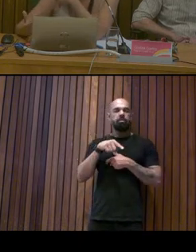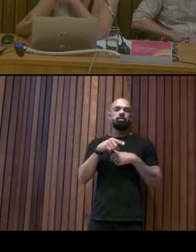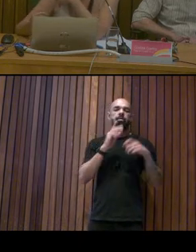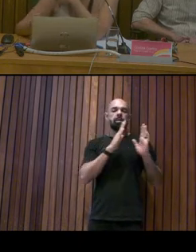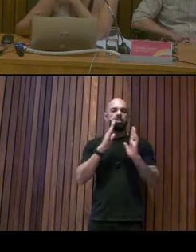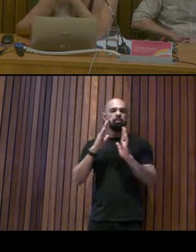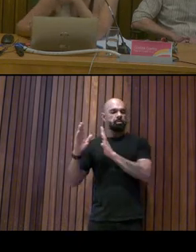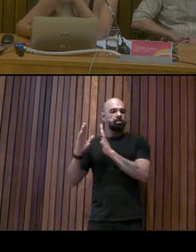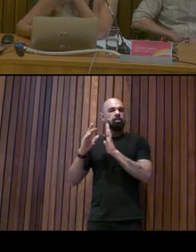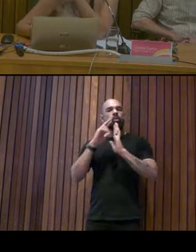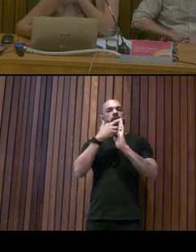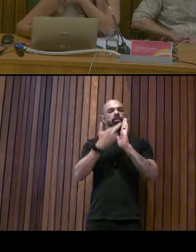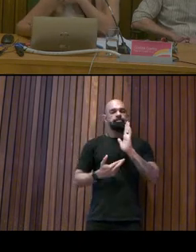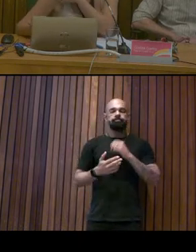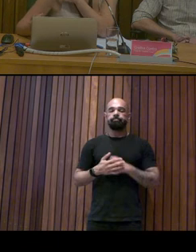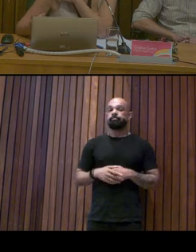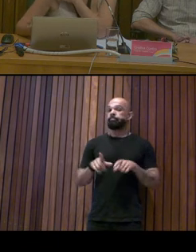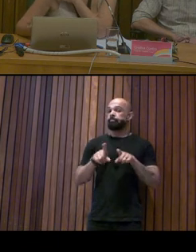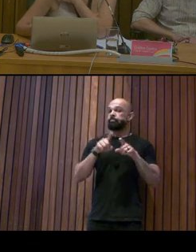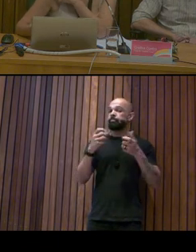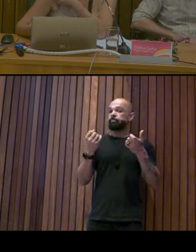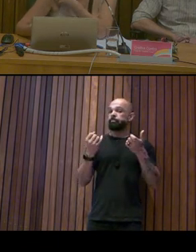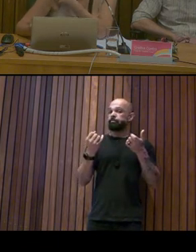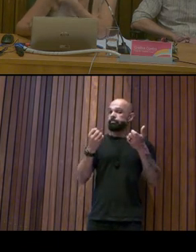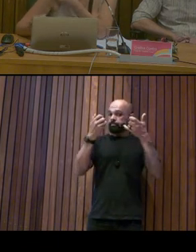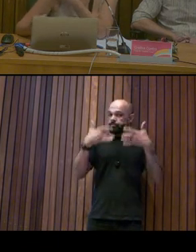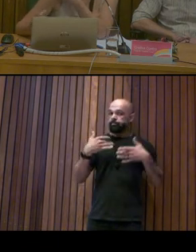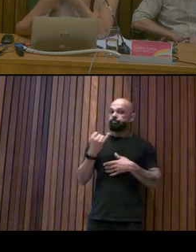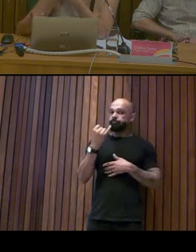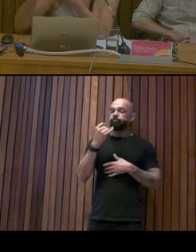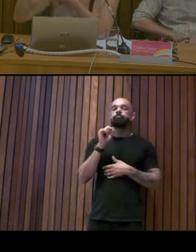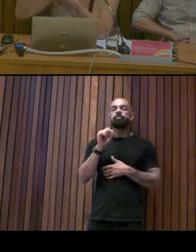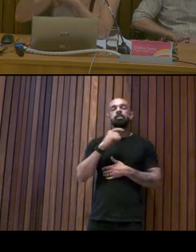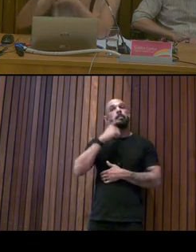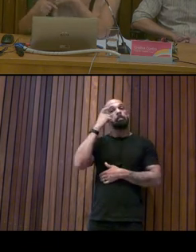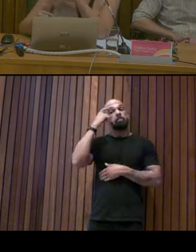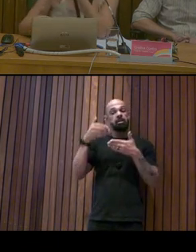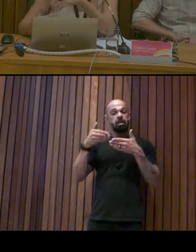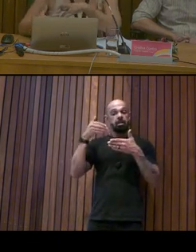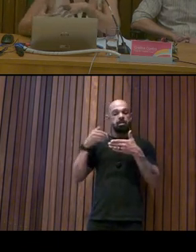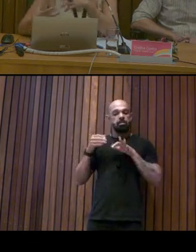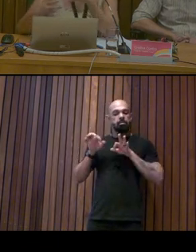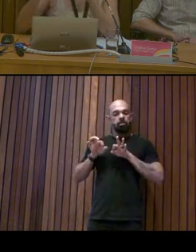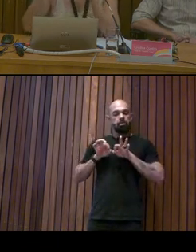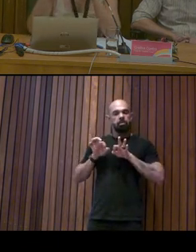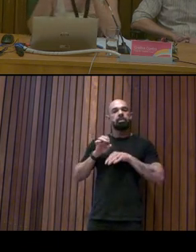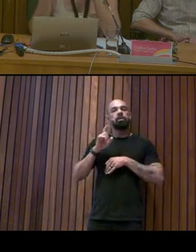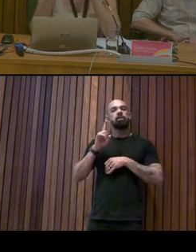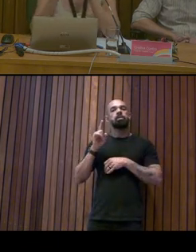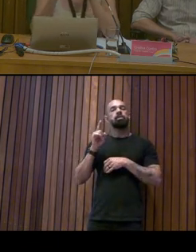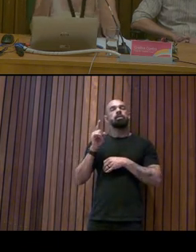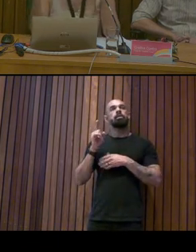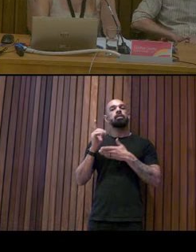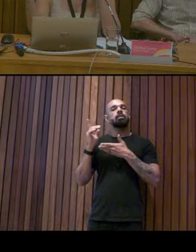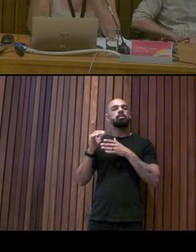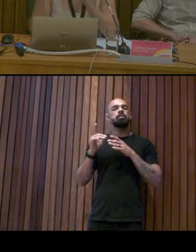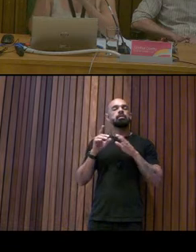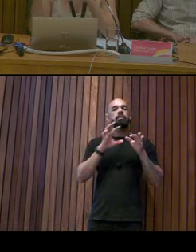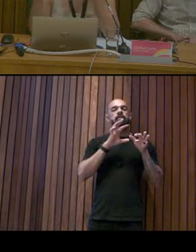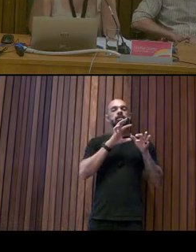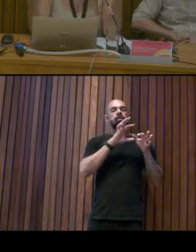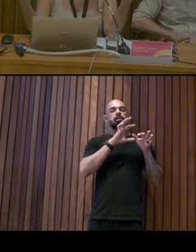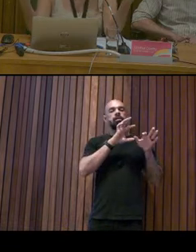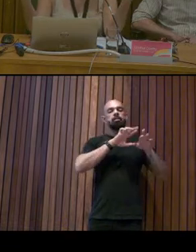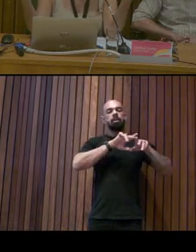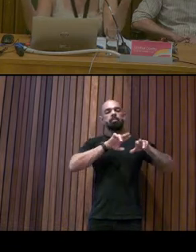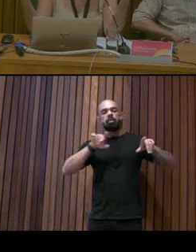roteiro. Uma coisa que é importante explicar é que, na verdade, assim, isso foi pensado lá no início do projeto como esse conjunto de murais, como